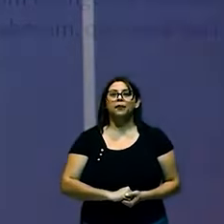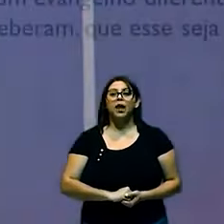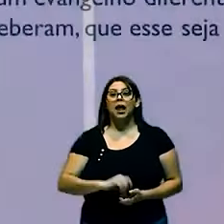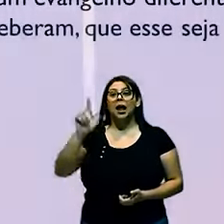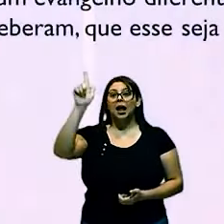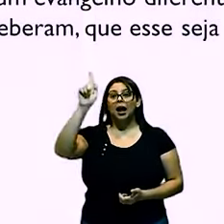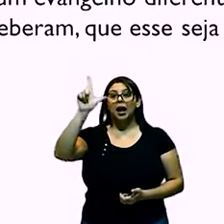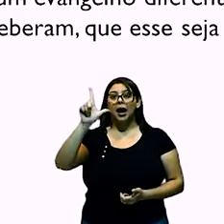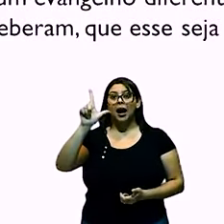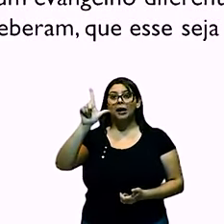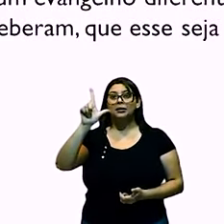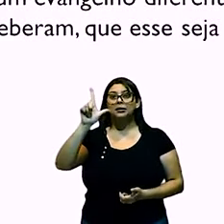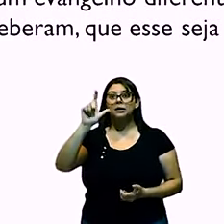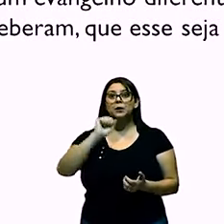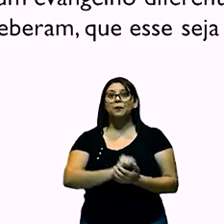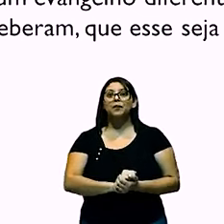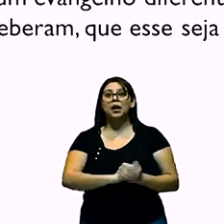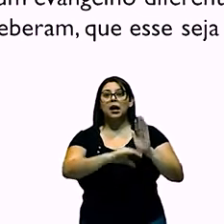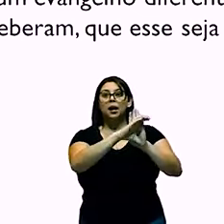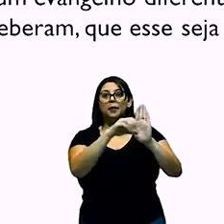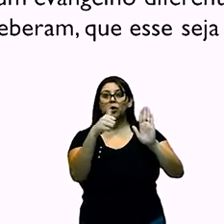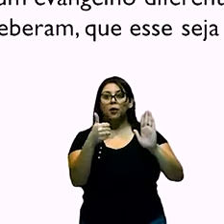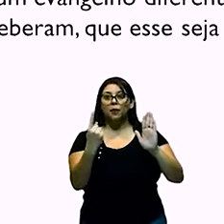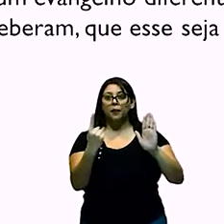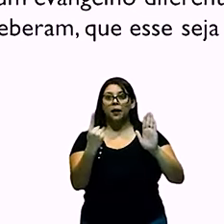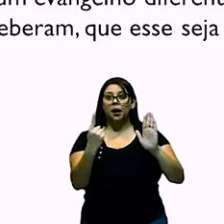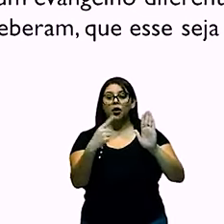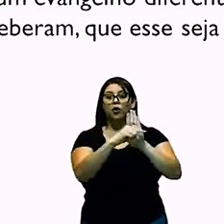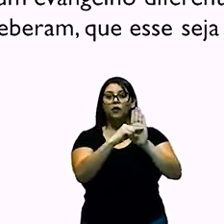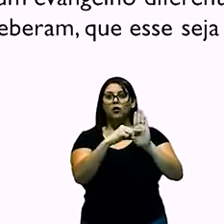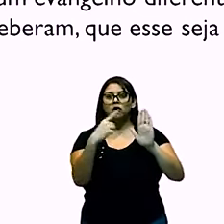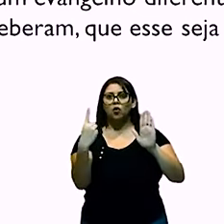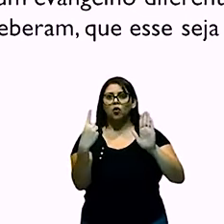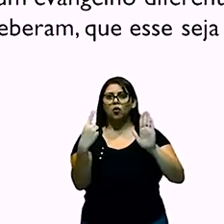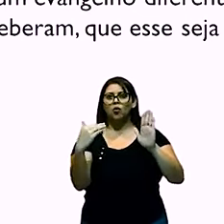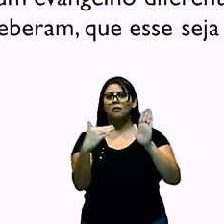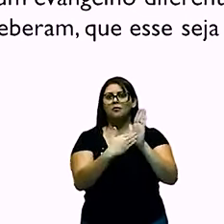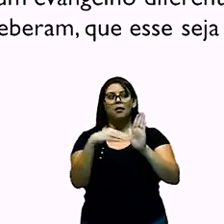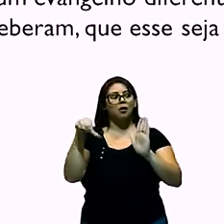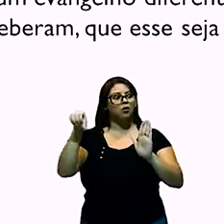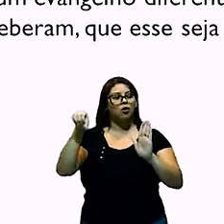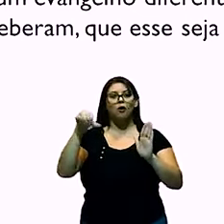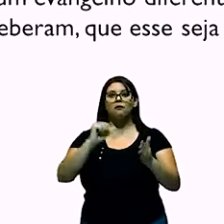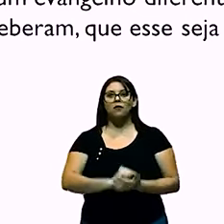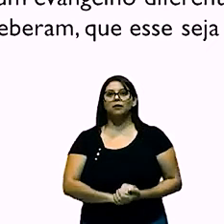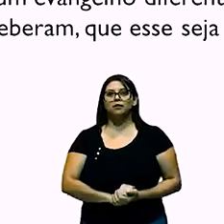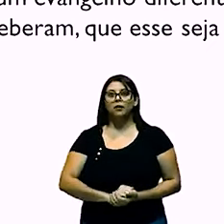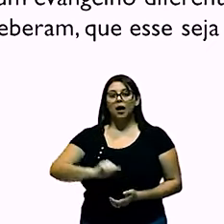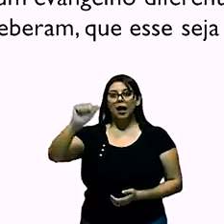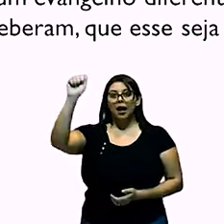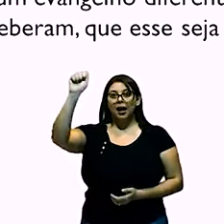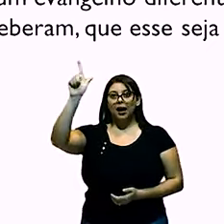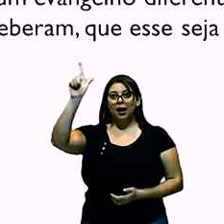Gálatas. Carta aos Gálatas, capítulo 1, versículos 1 ao 9. Gálatas, capítulo